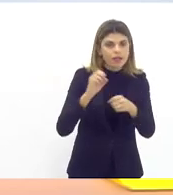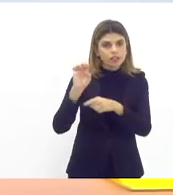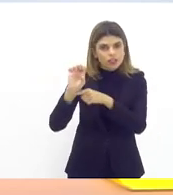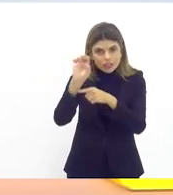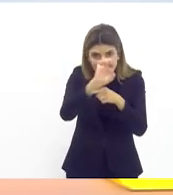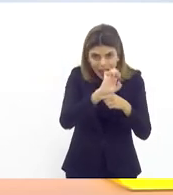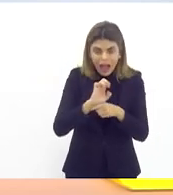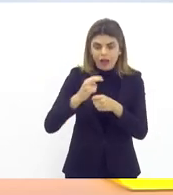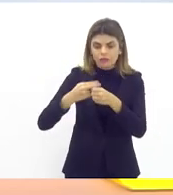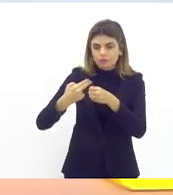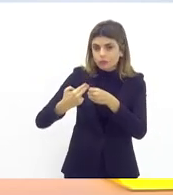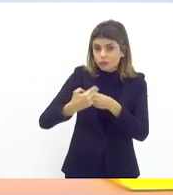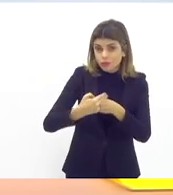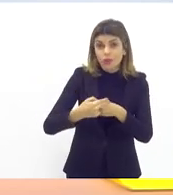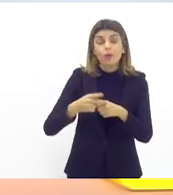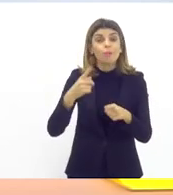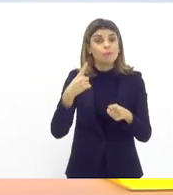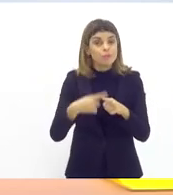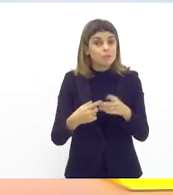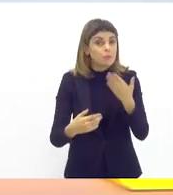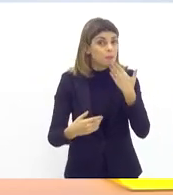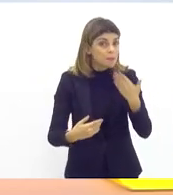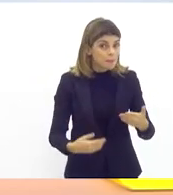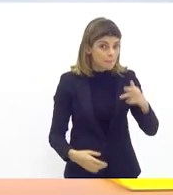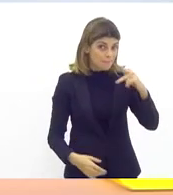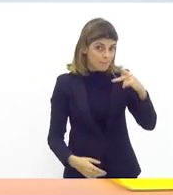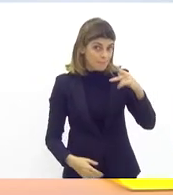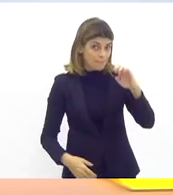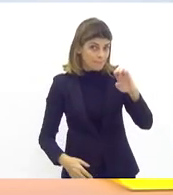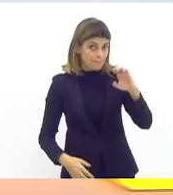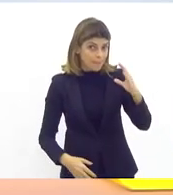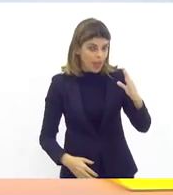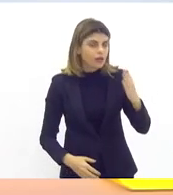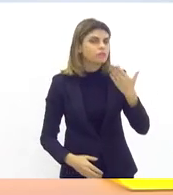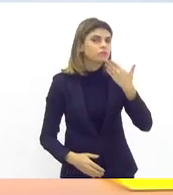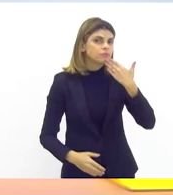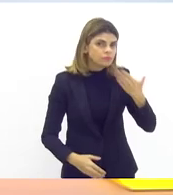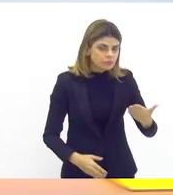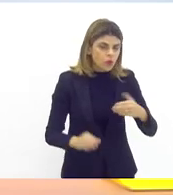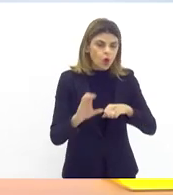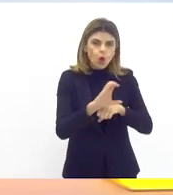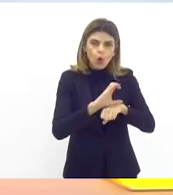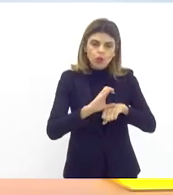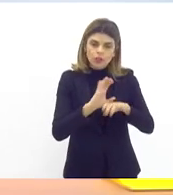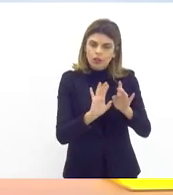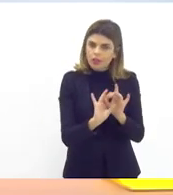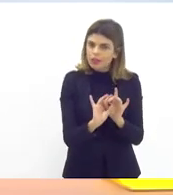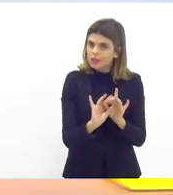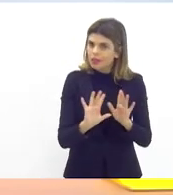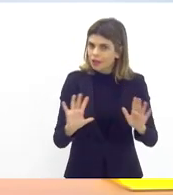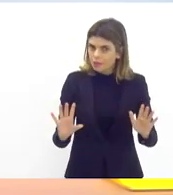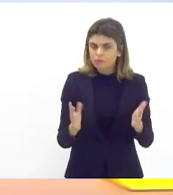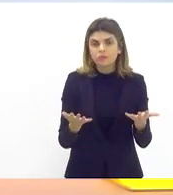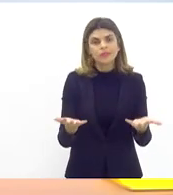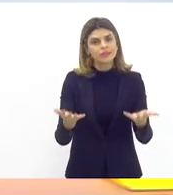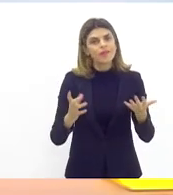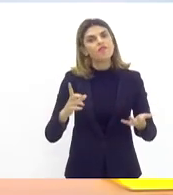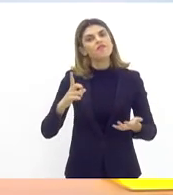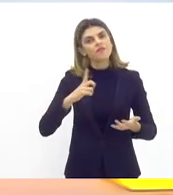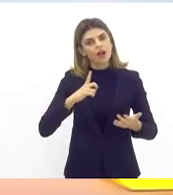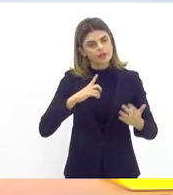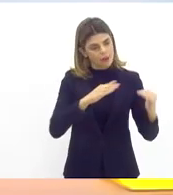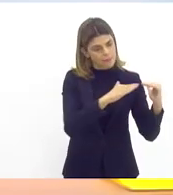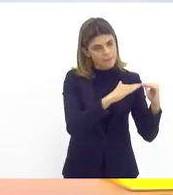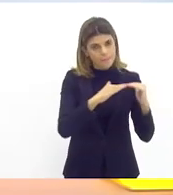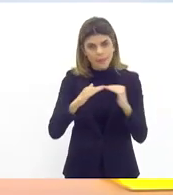estabelece é que, na instância máxima de deliberação desse conselho, vai ter paridade